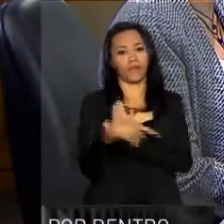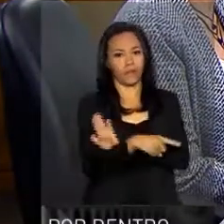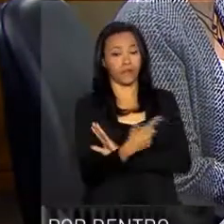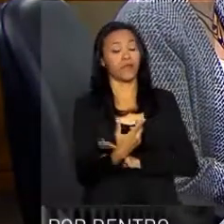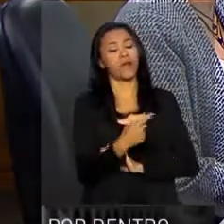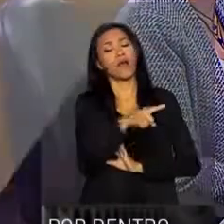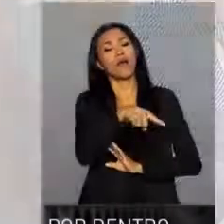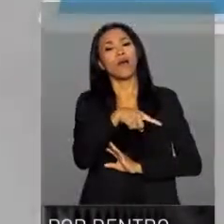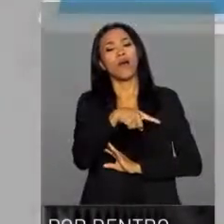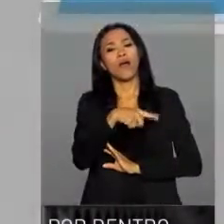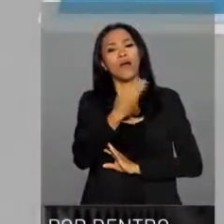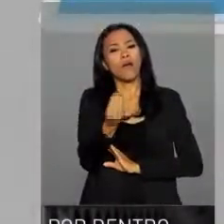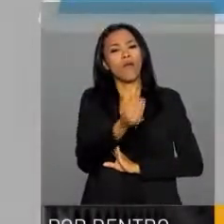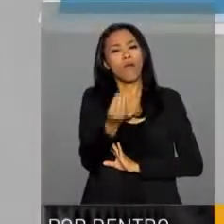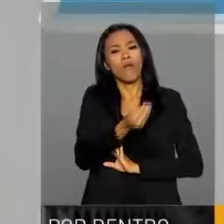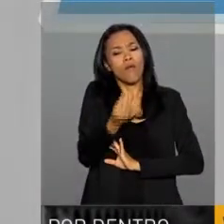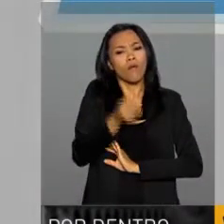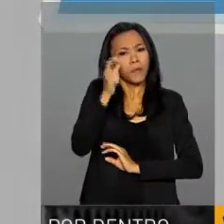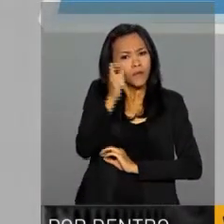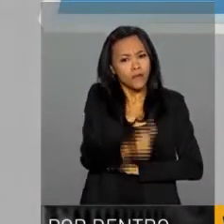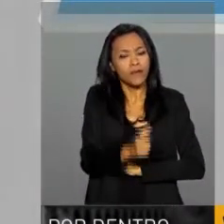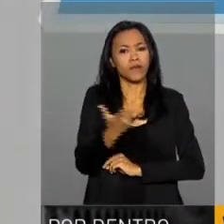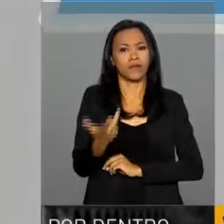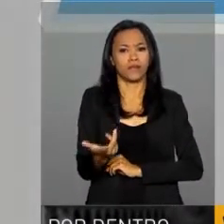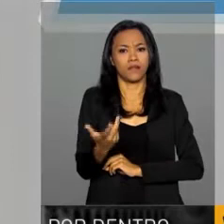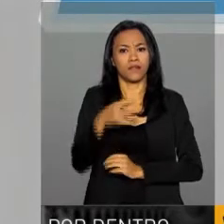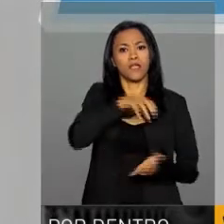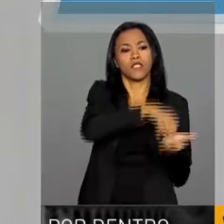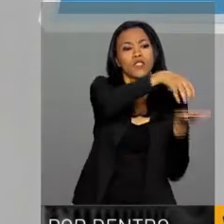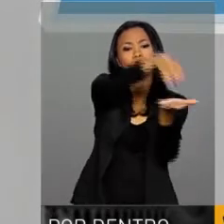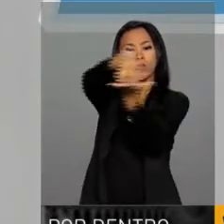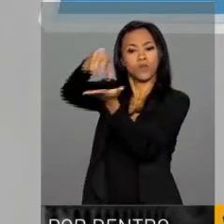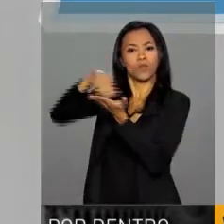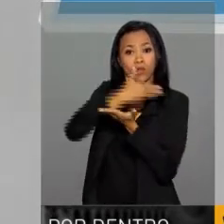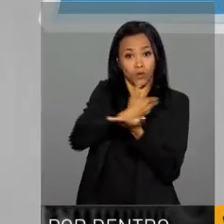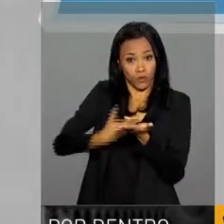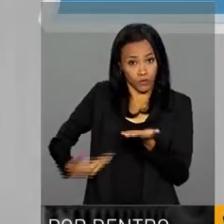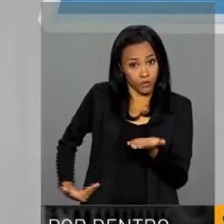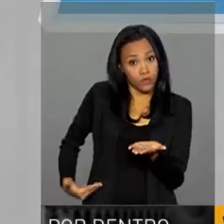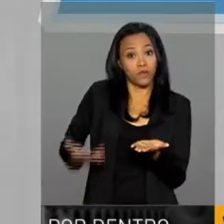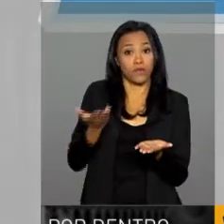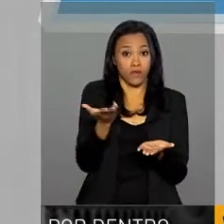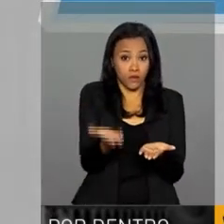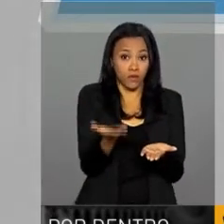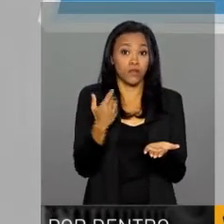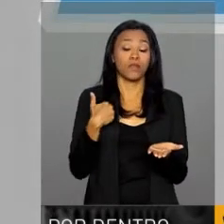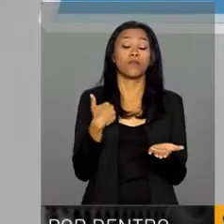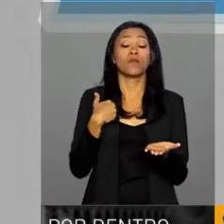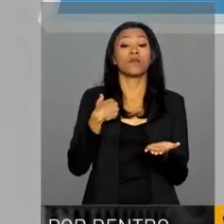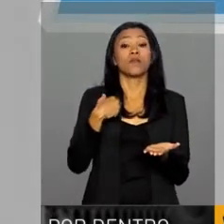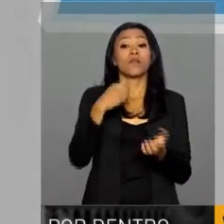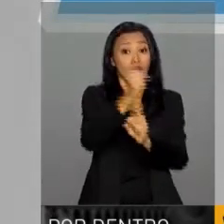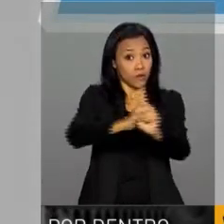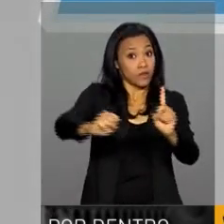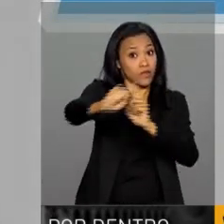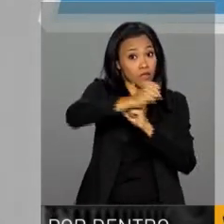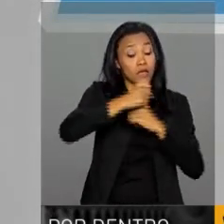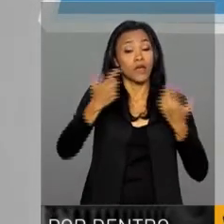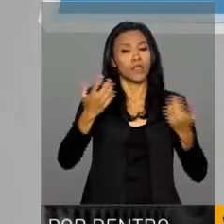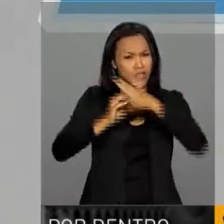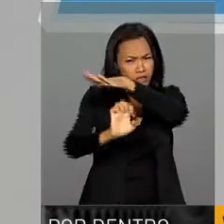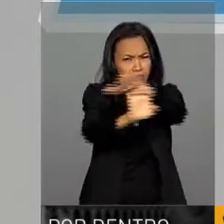é que está o interesse das instituições entre as quais organizações da sociedade civil e empresas